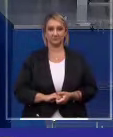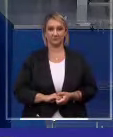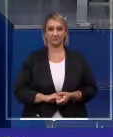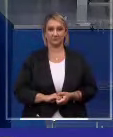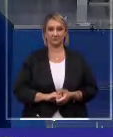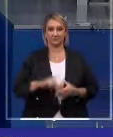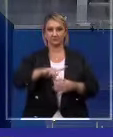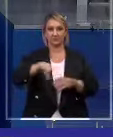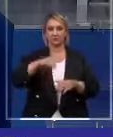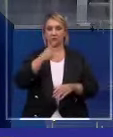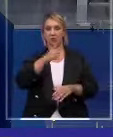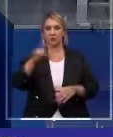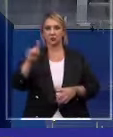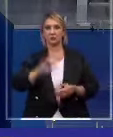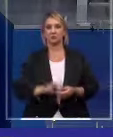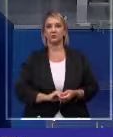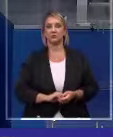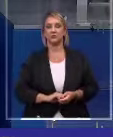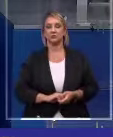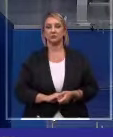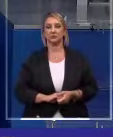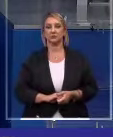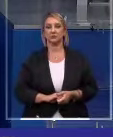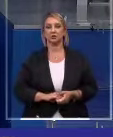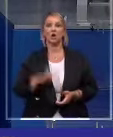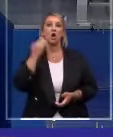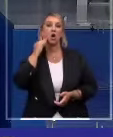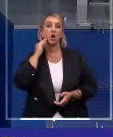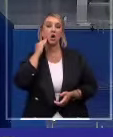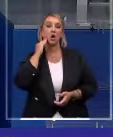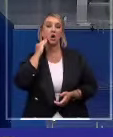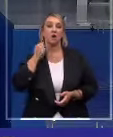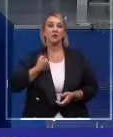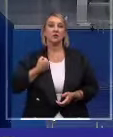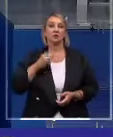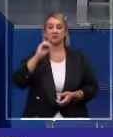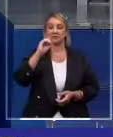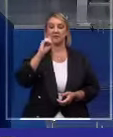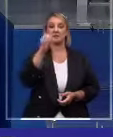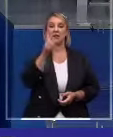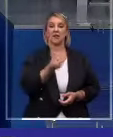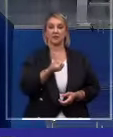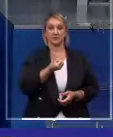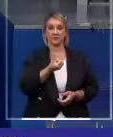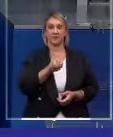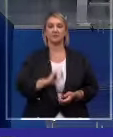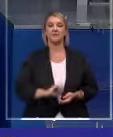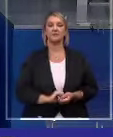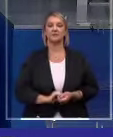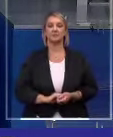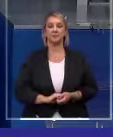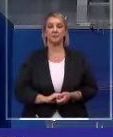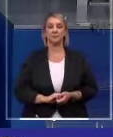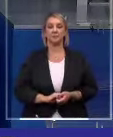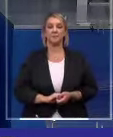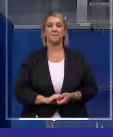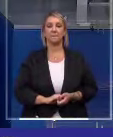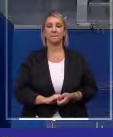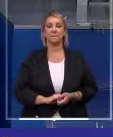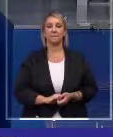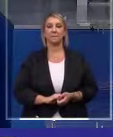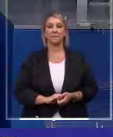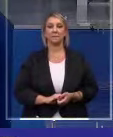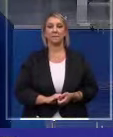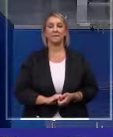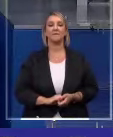agora vamos ao sorteio da última bola. Caiu a bola rosa, número 06. Bola rosa, número 06. Quinta e última